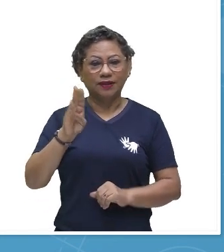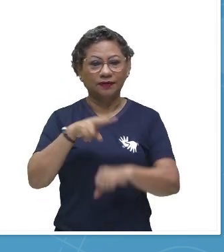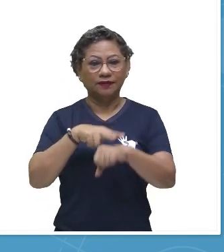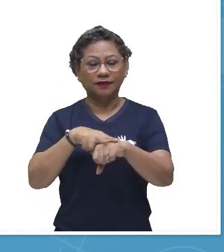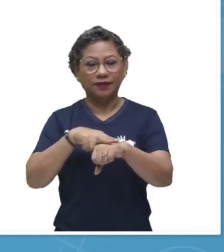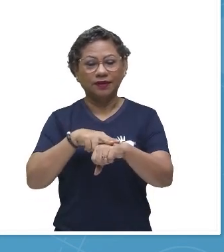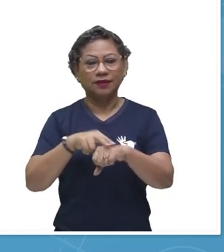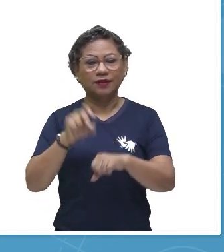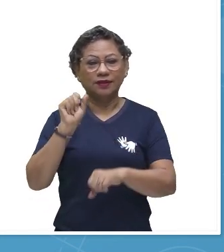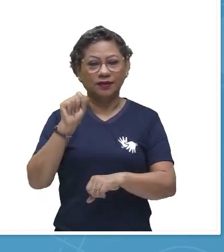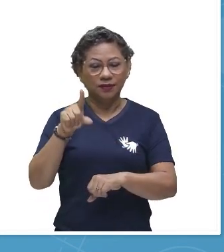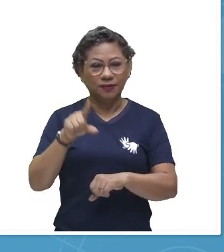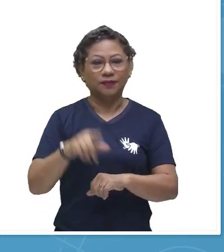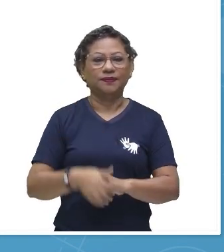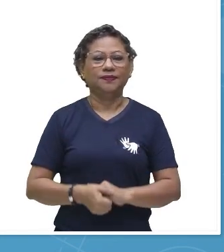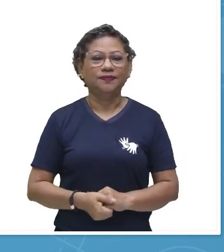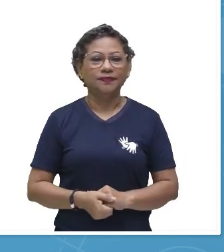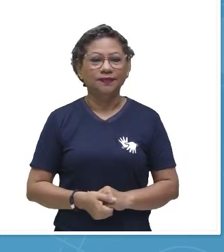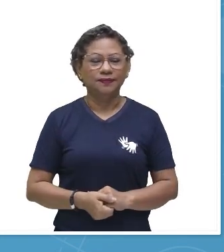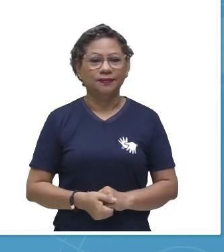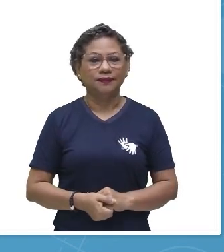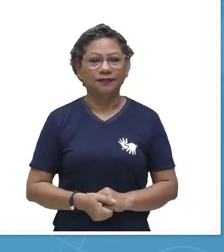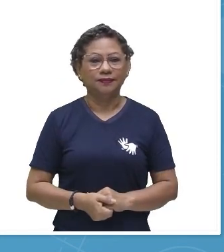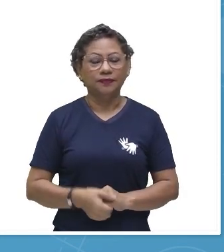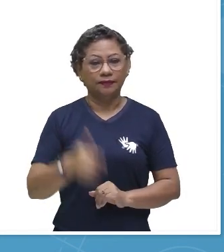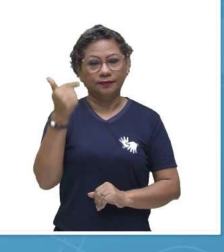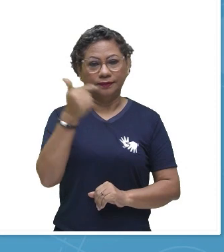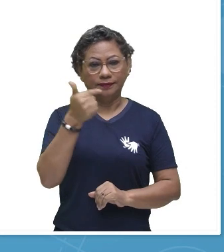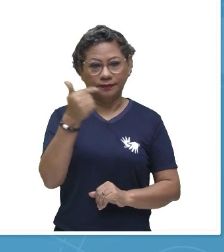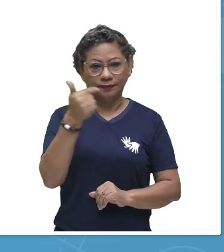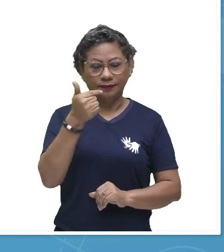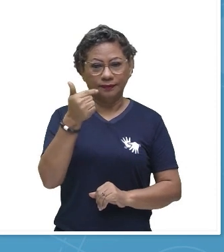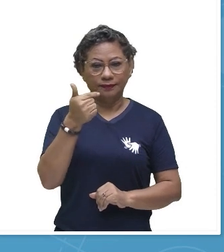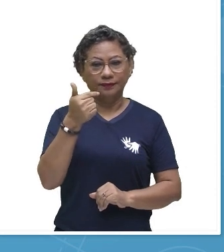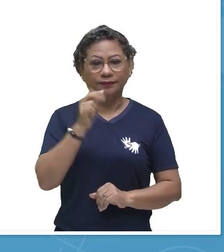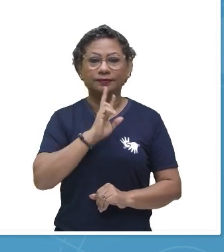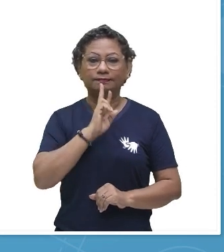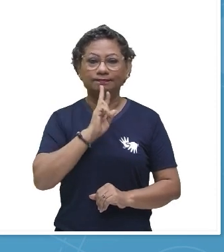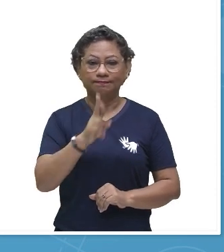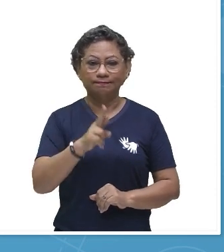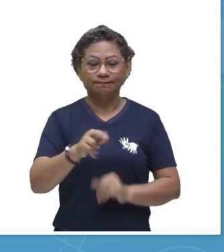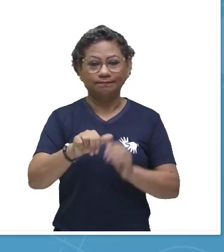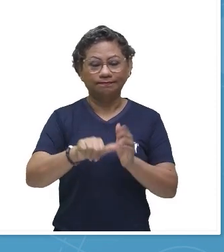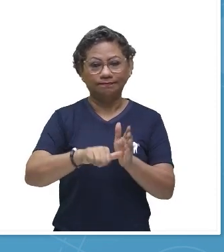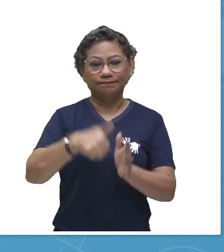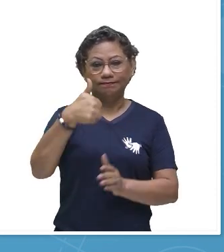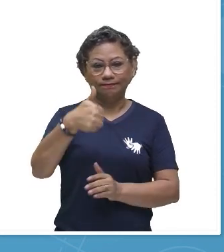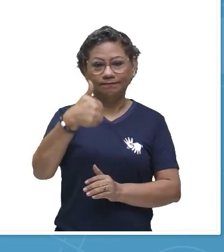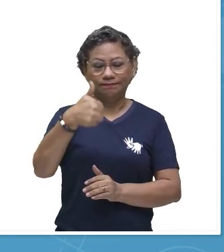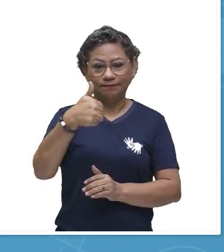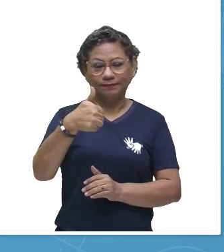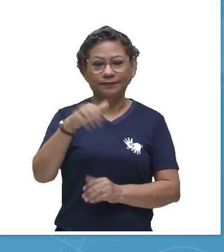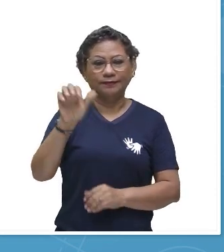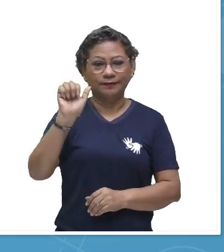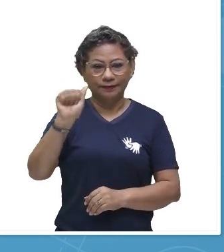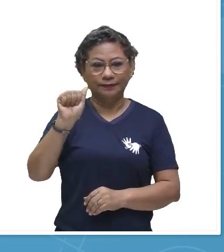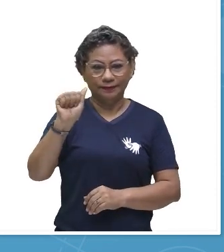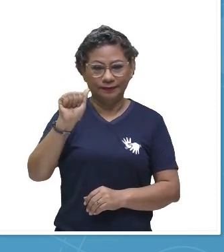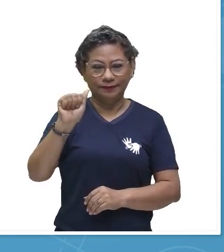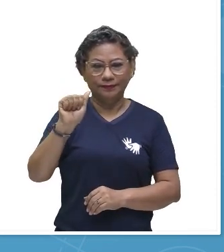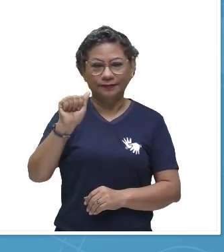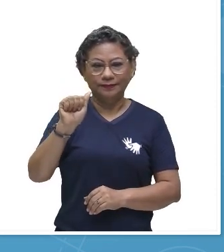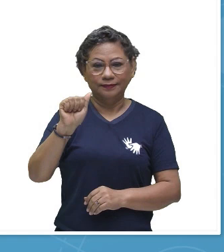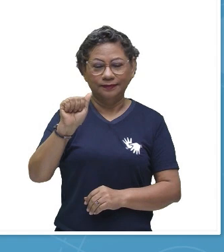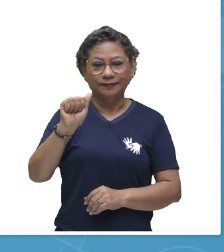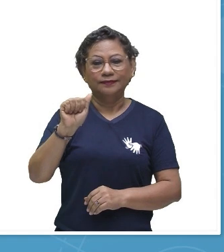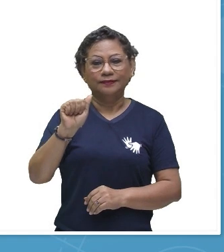coplanares. Na questão 2, a gente viu que as duas primeiras retas estavam paralelas e no item